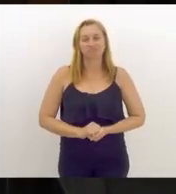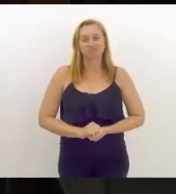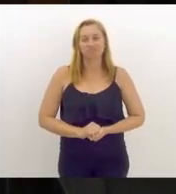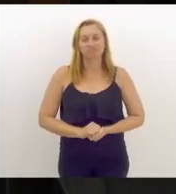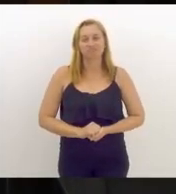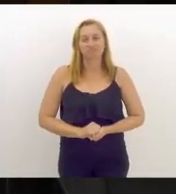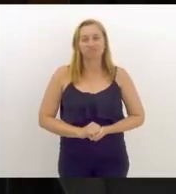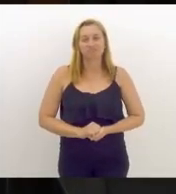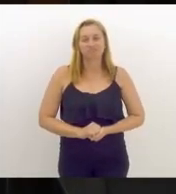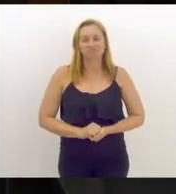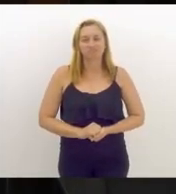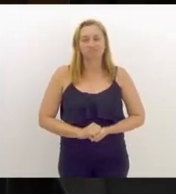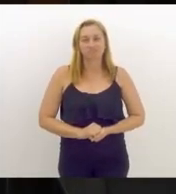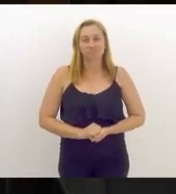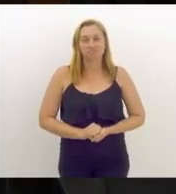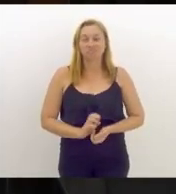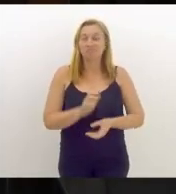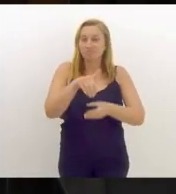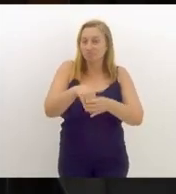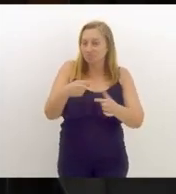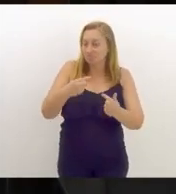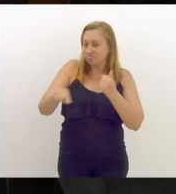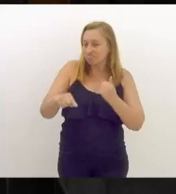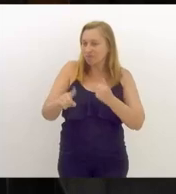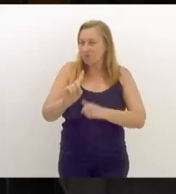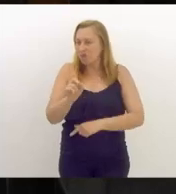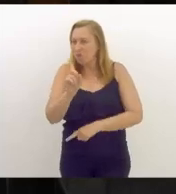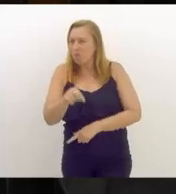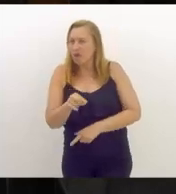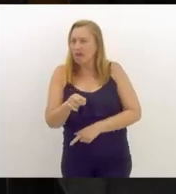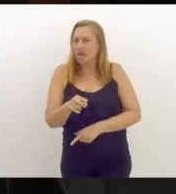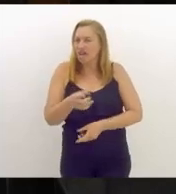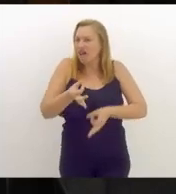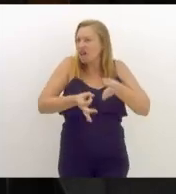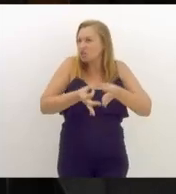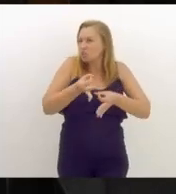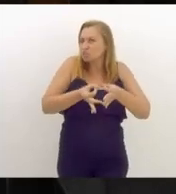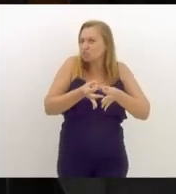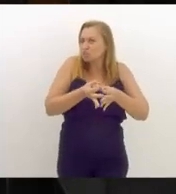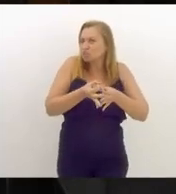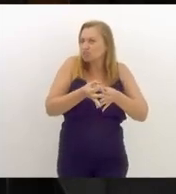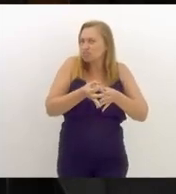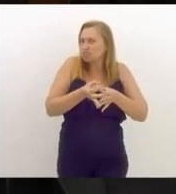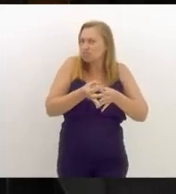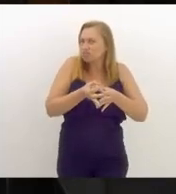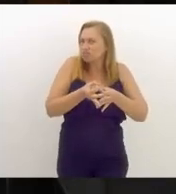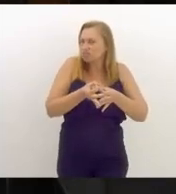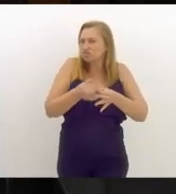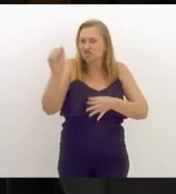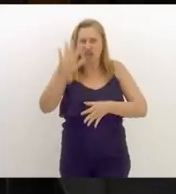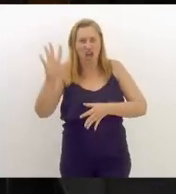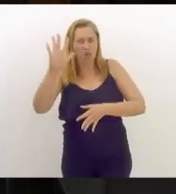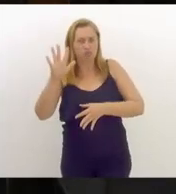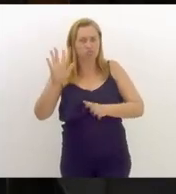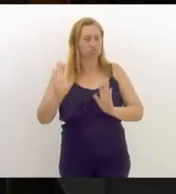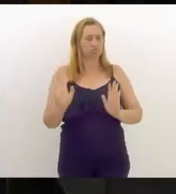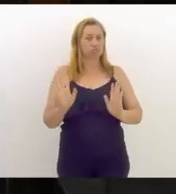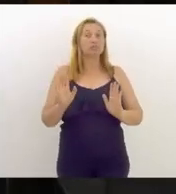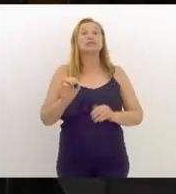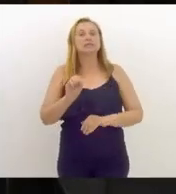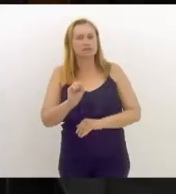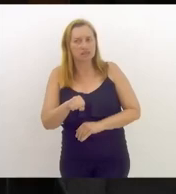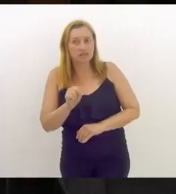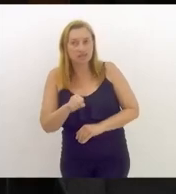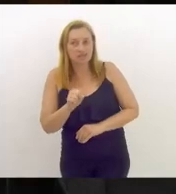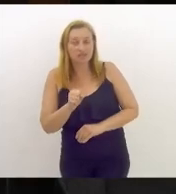a nossa nosso voto contrário não é a justiça no modo geral e